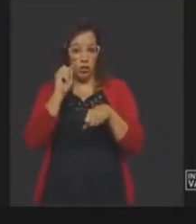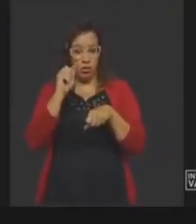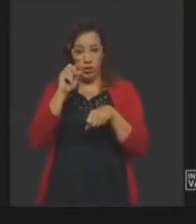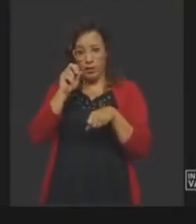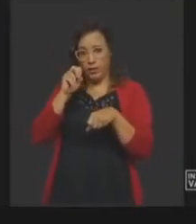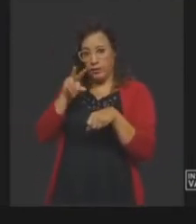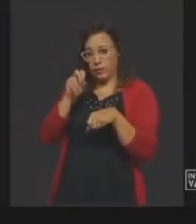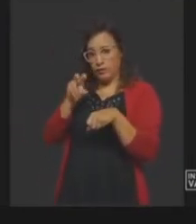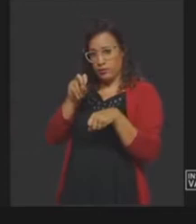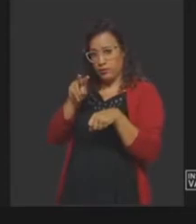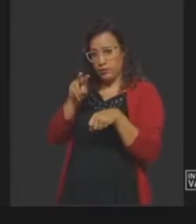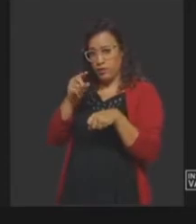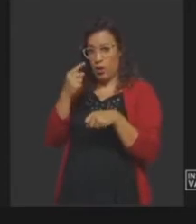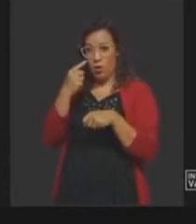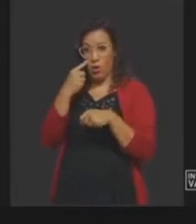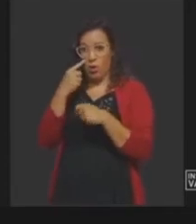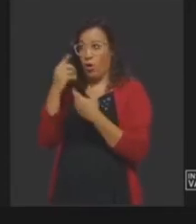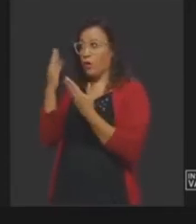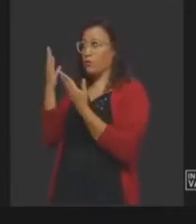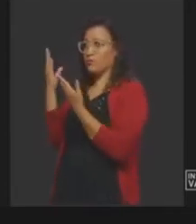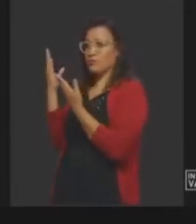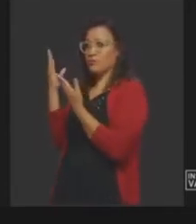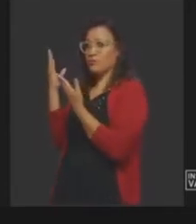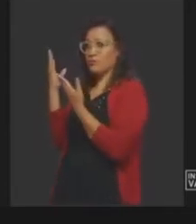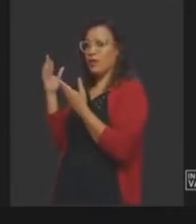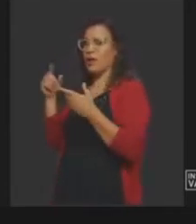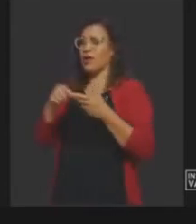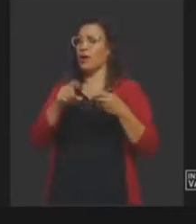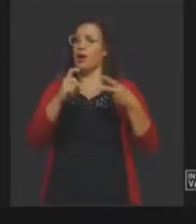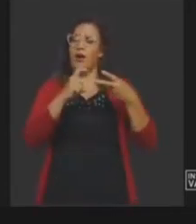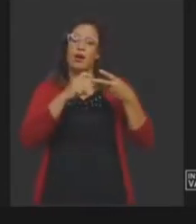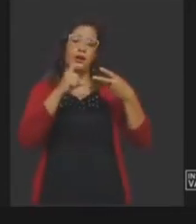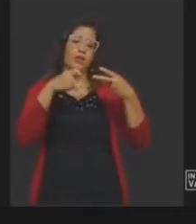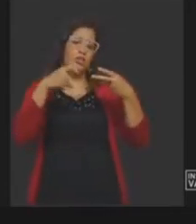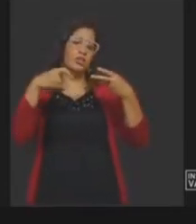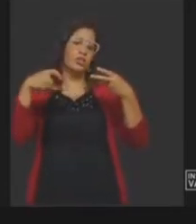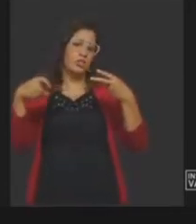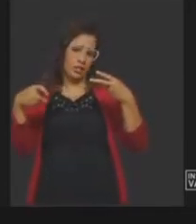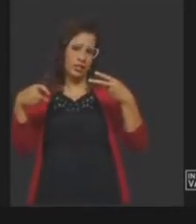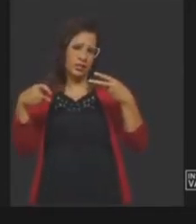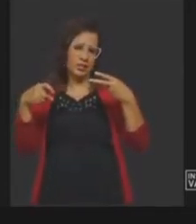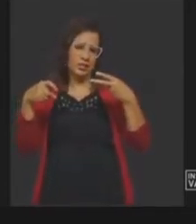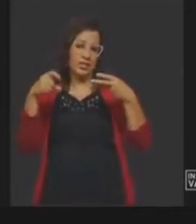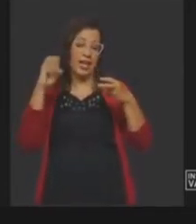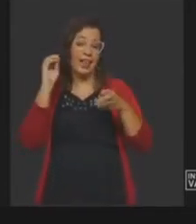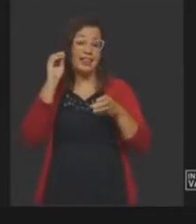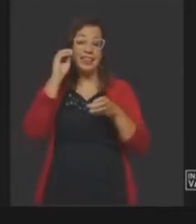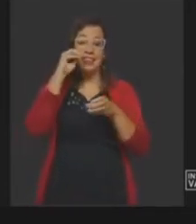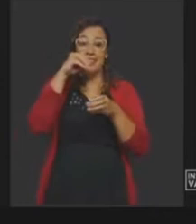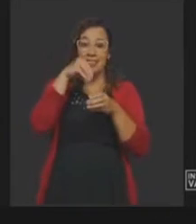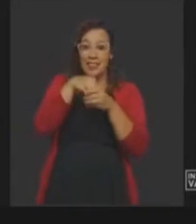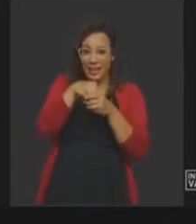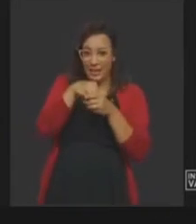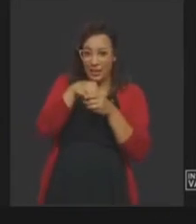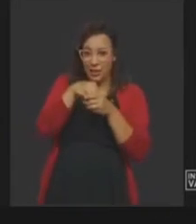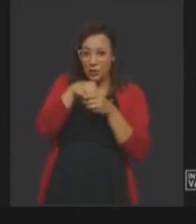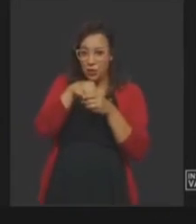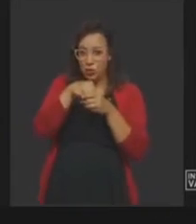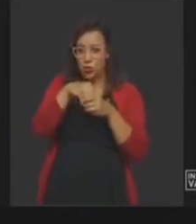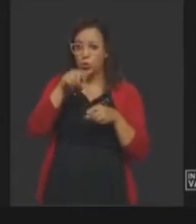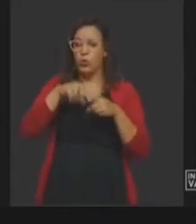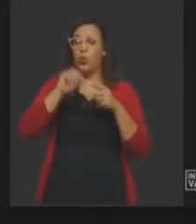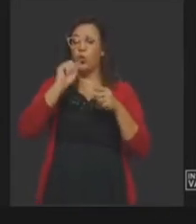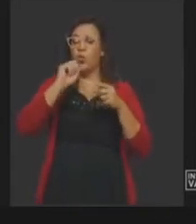por verde. Repara que esse gene normal, ele foi inserido dentro do material genético desse